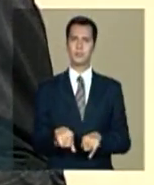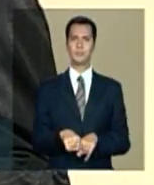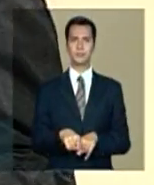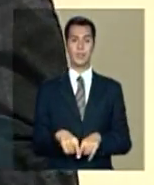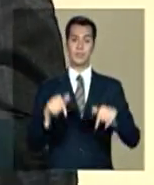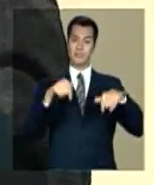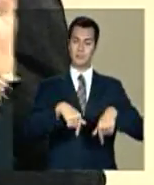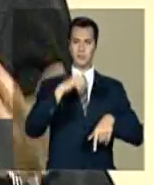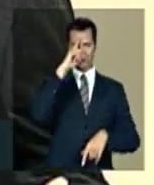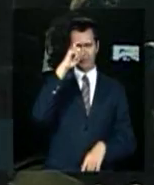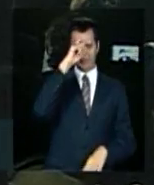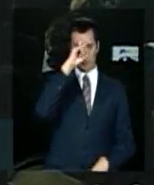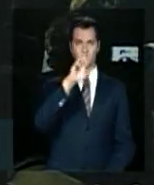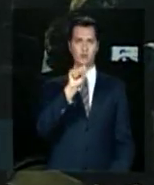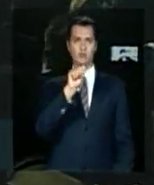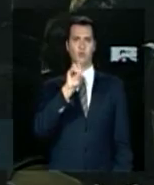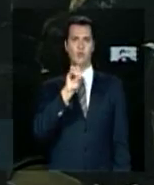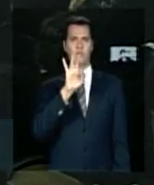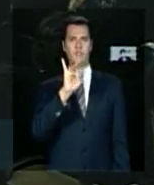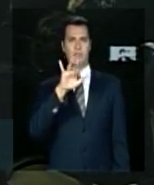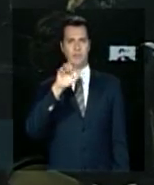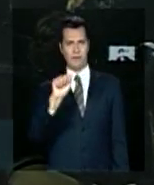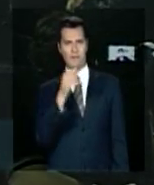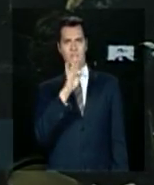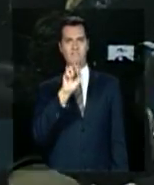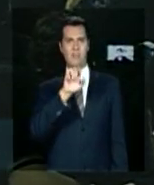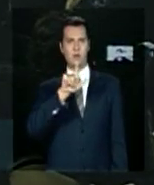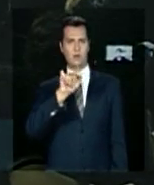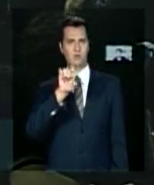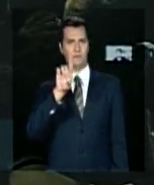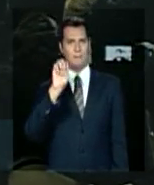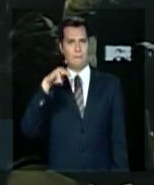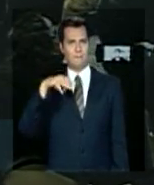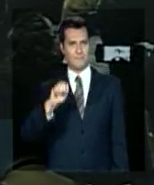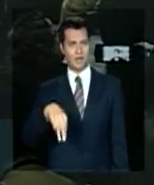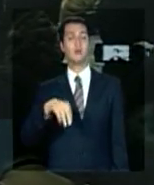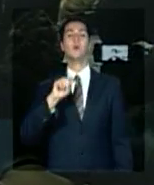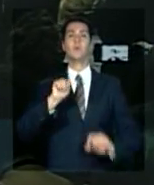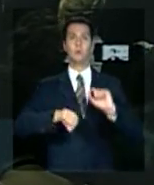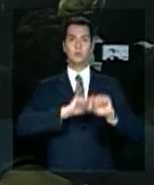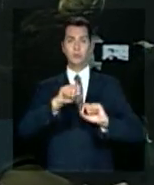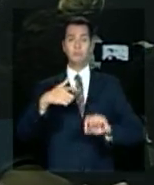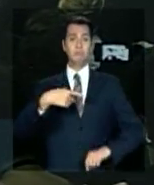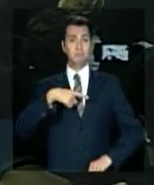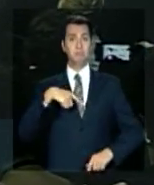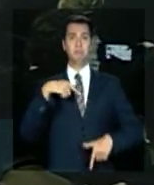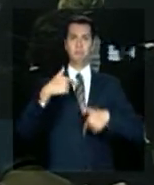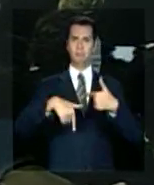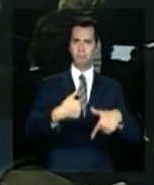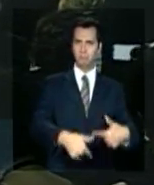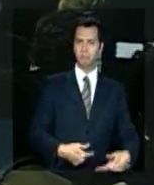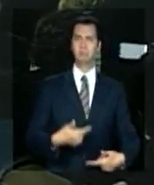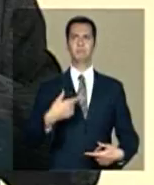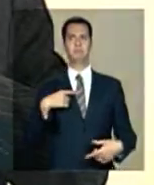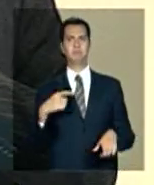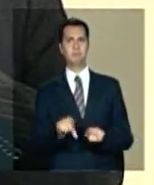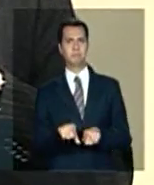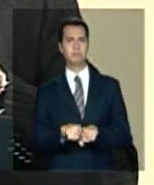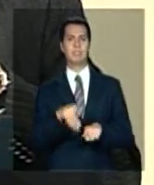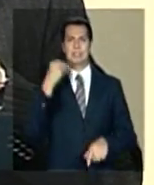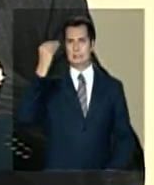existisse o Sofia Feldman experiência ao longo desses anos de quem se juntou depois da experiência que quando